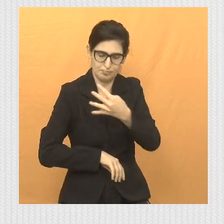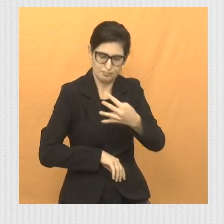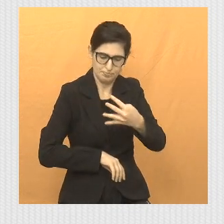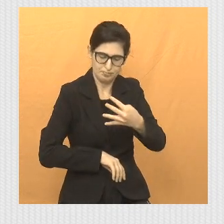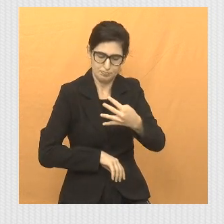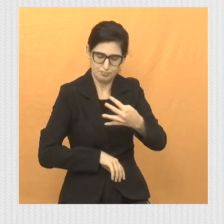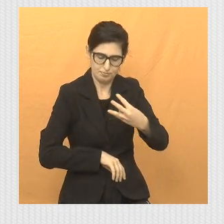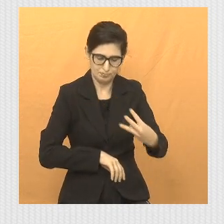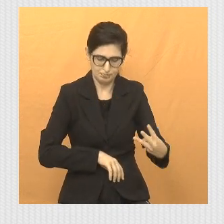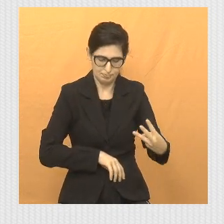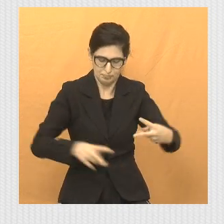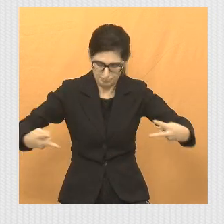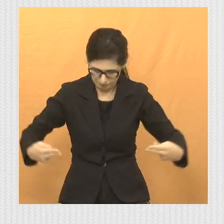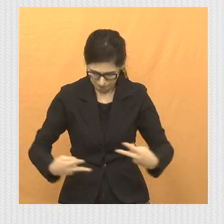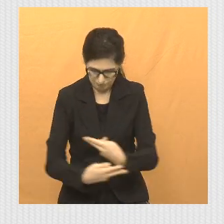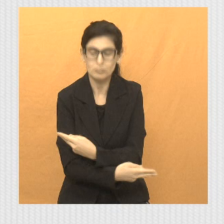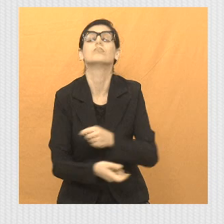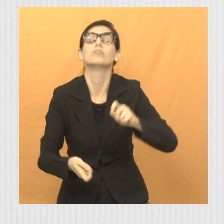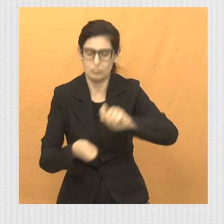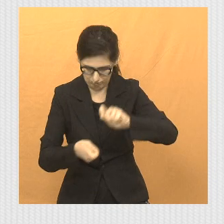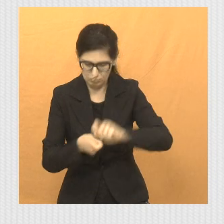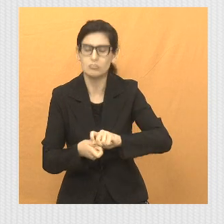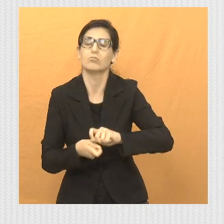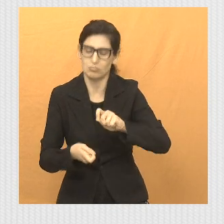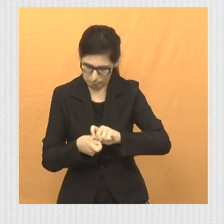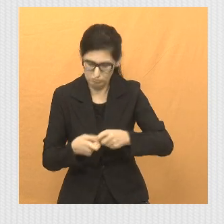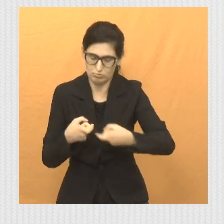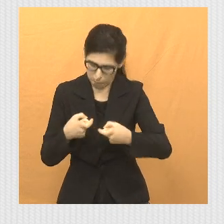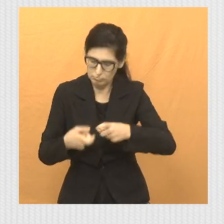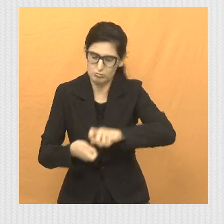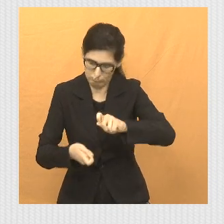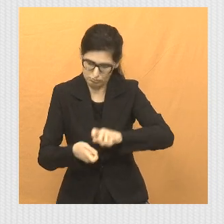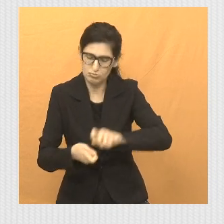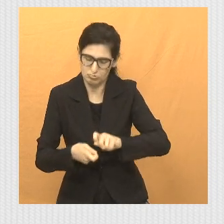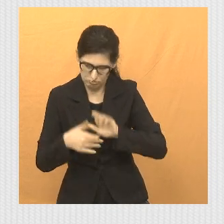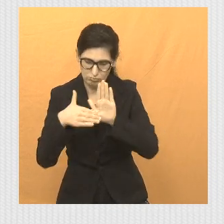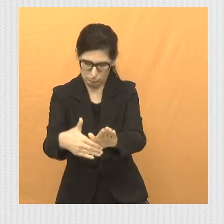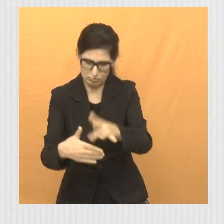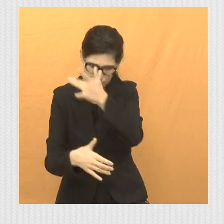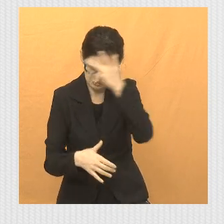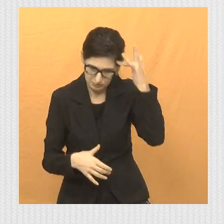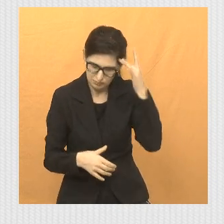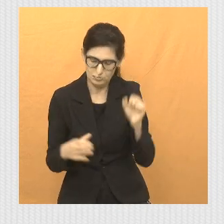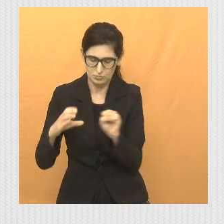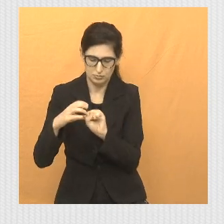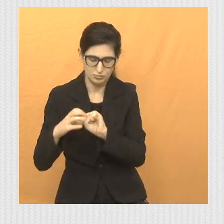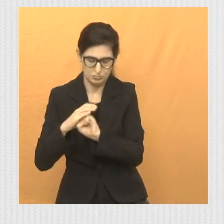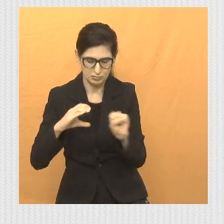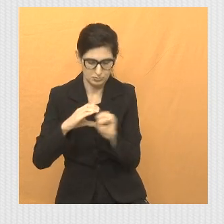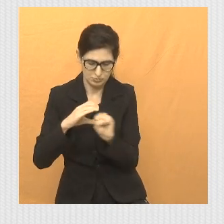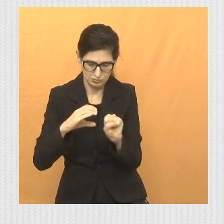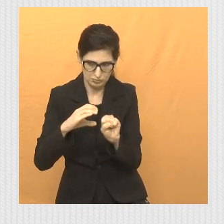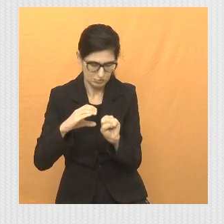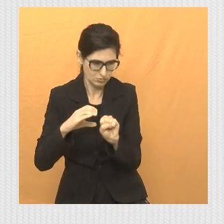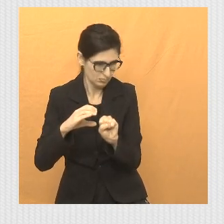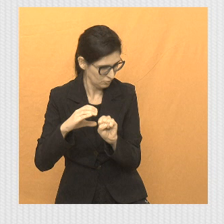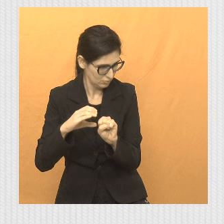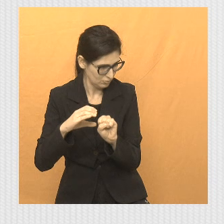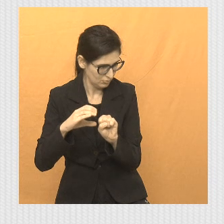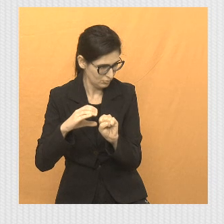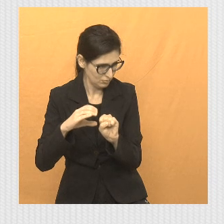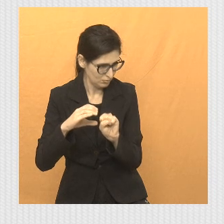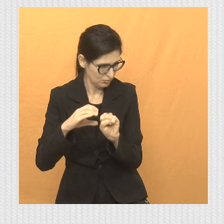1.443 cirurgias realizadas, tanto no São Francisco quanto na Santa Casa. Perdão,